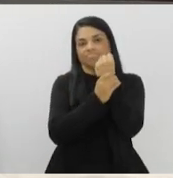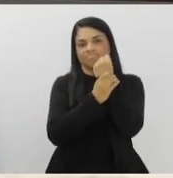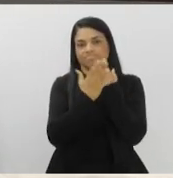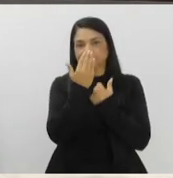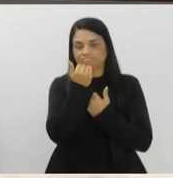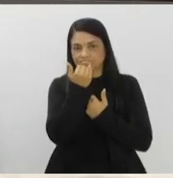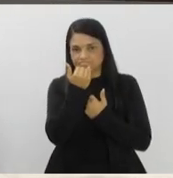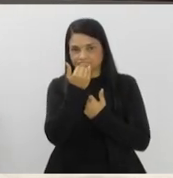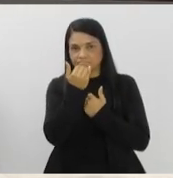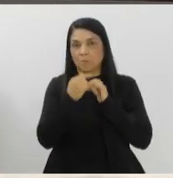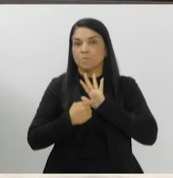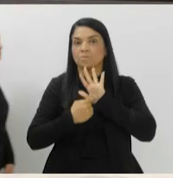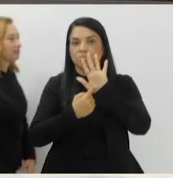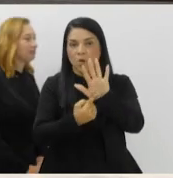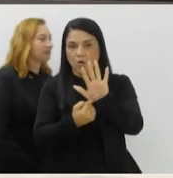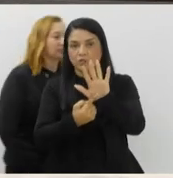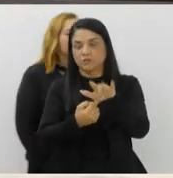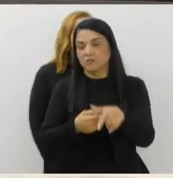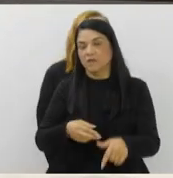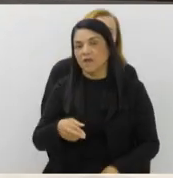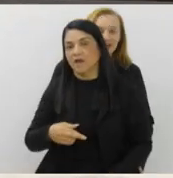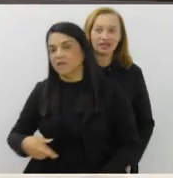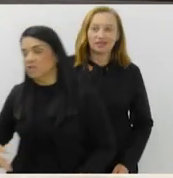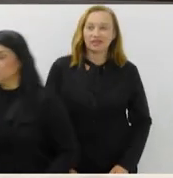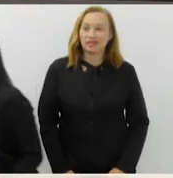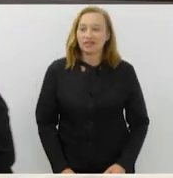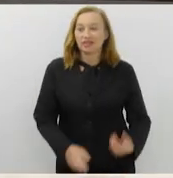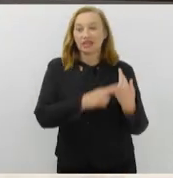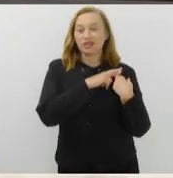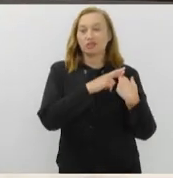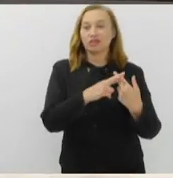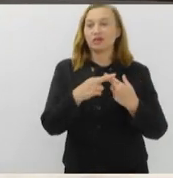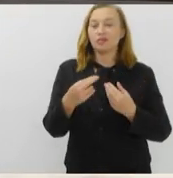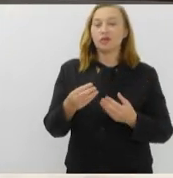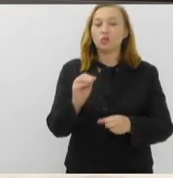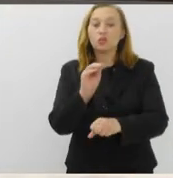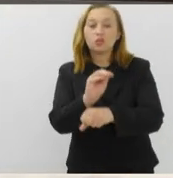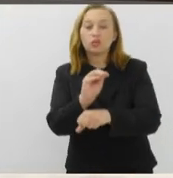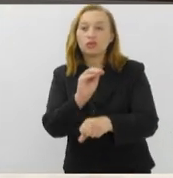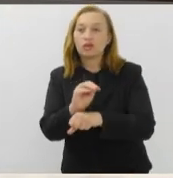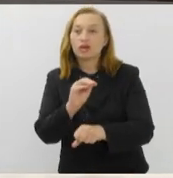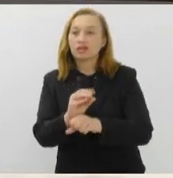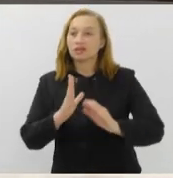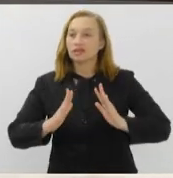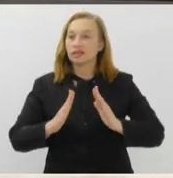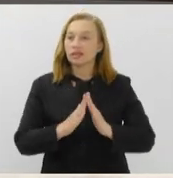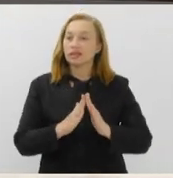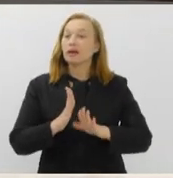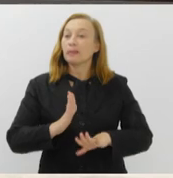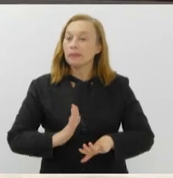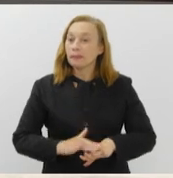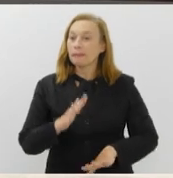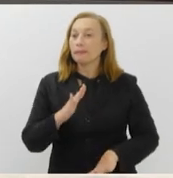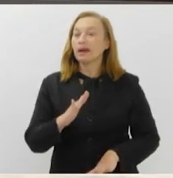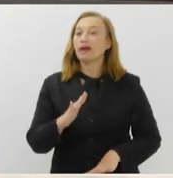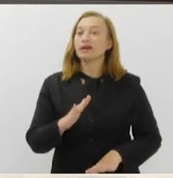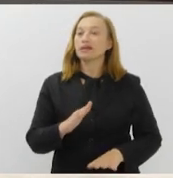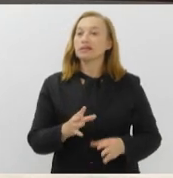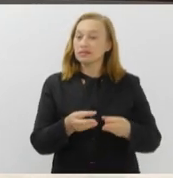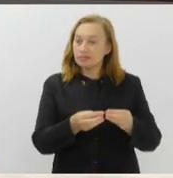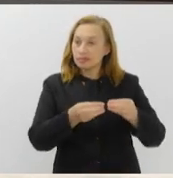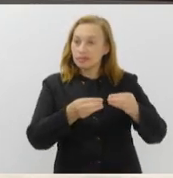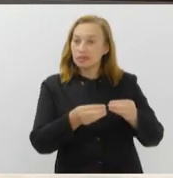demonstra que as responsáveis pelos cuidados dos lares também são as mais atingidas